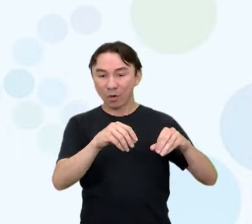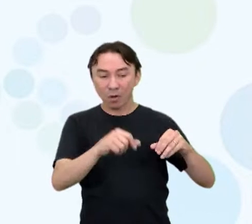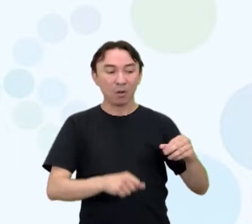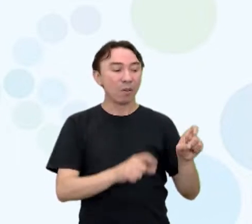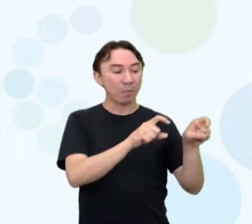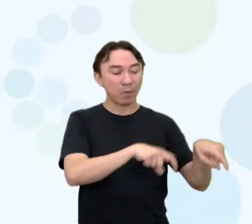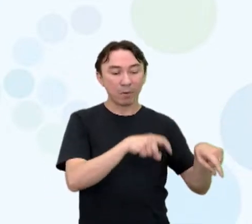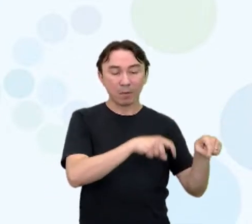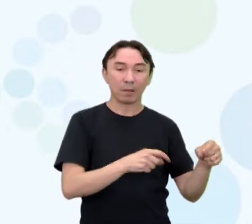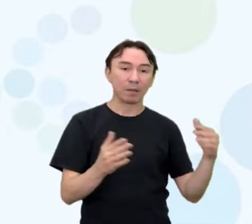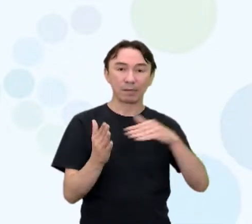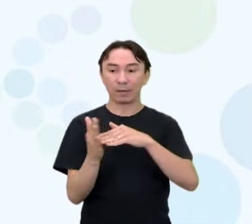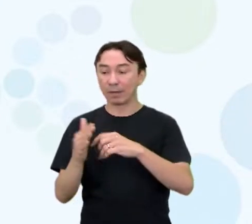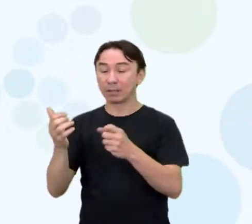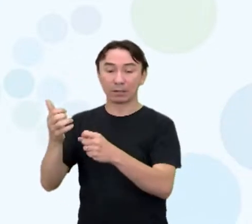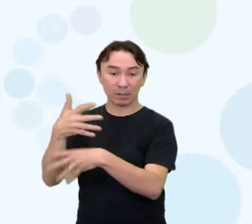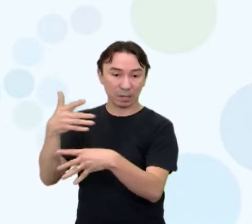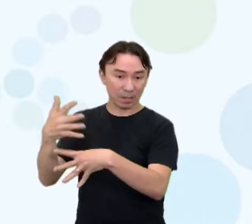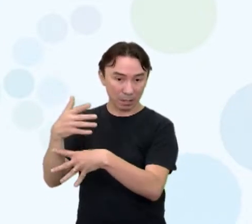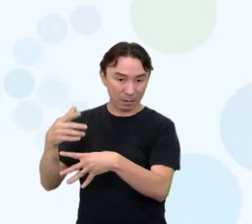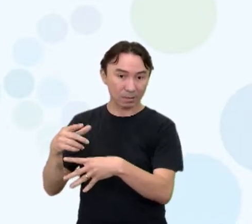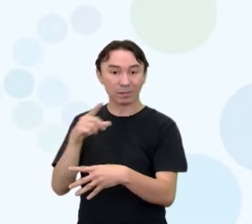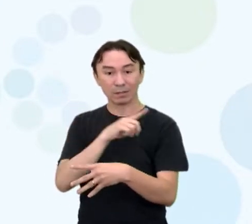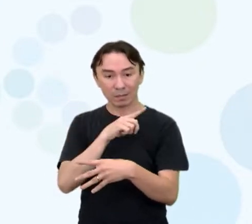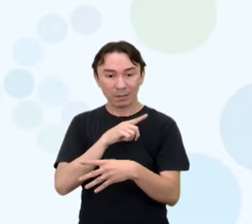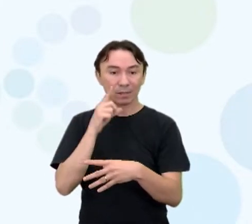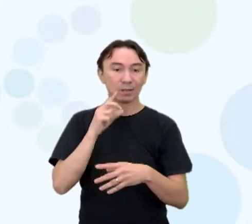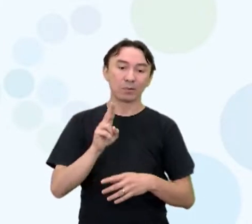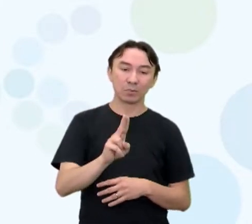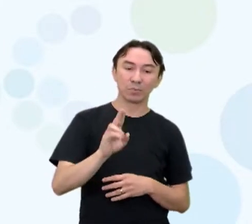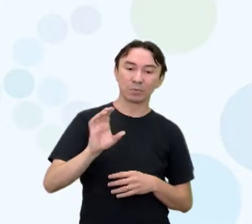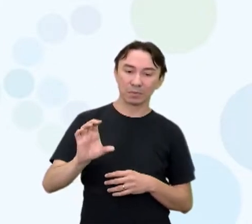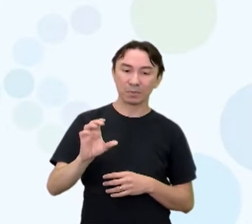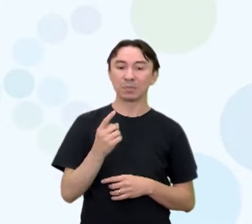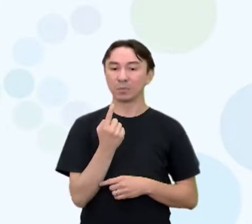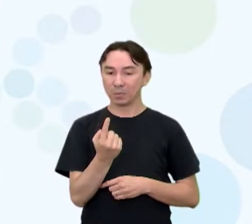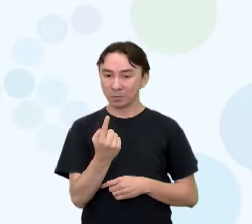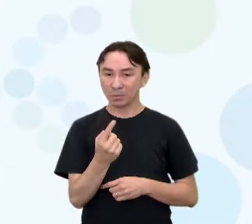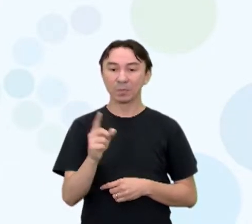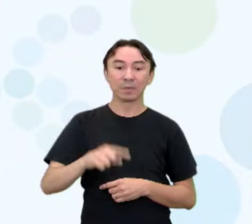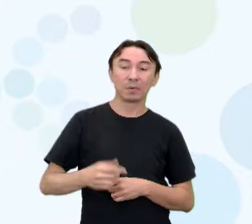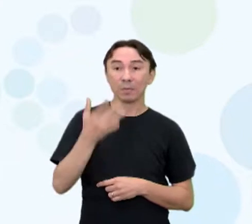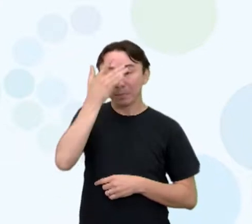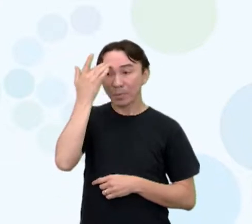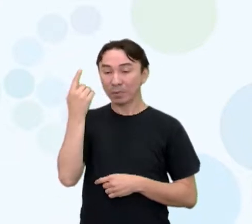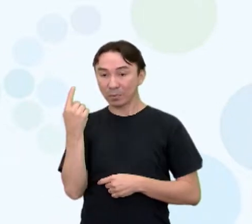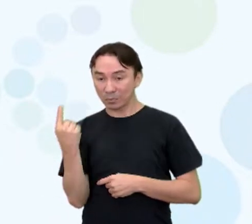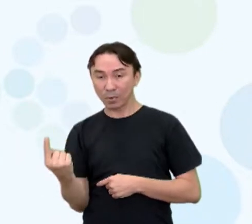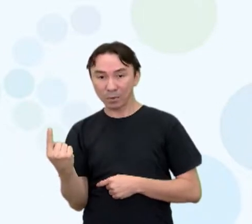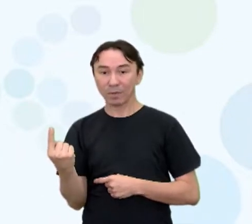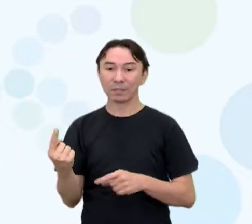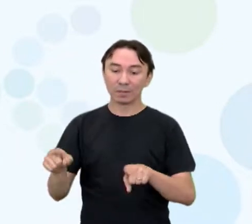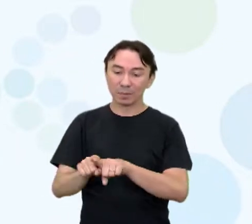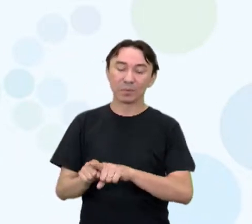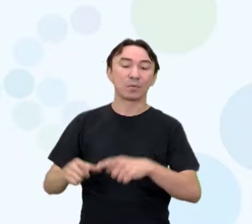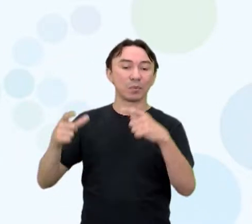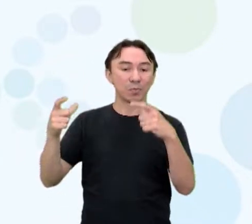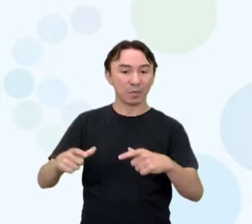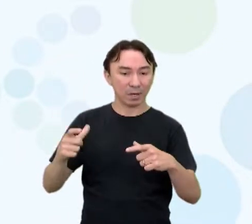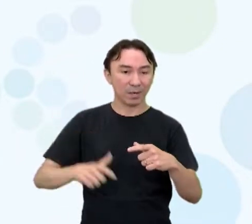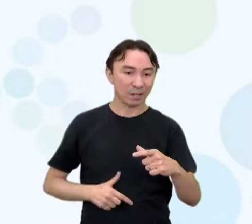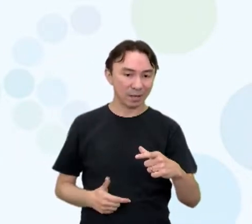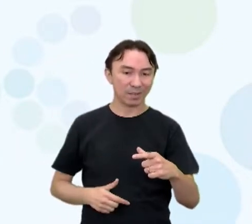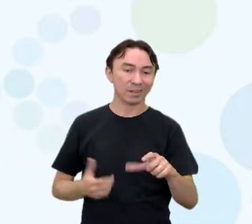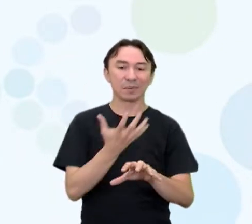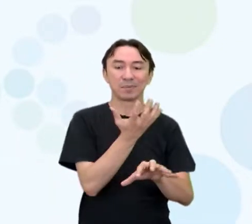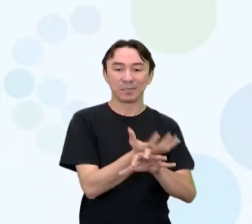curricular 1, o indivíduo e o ambiente, componente curricular 3, das rochas ao solo, entenda